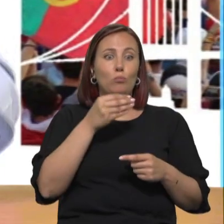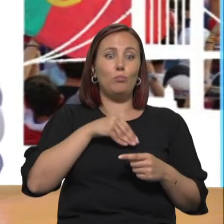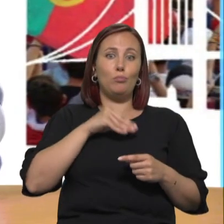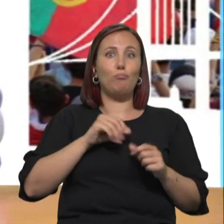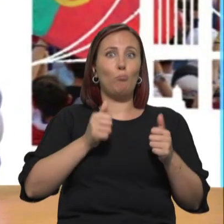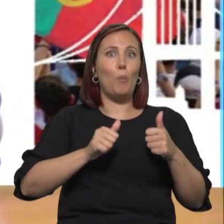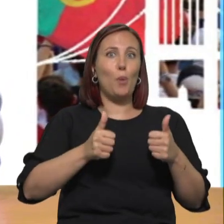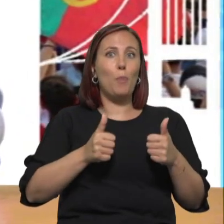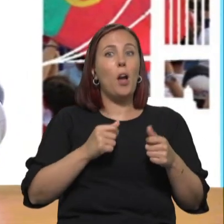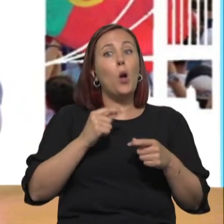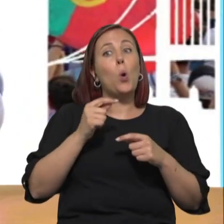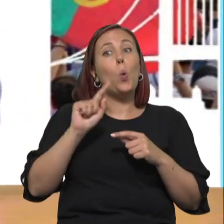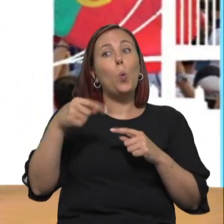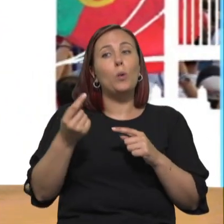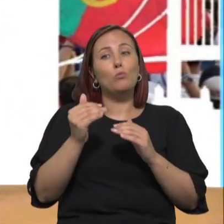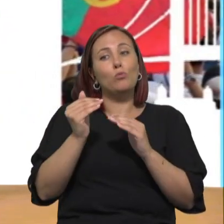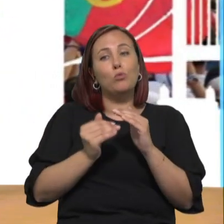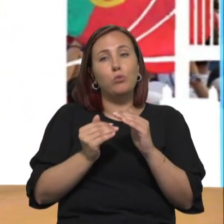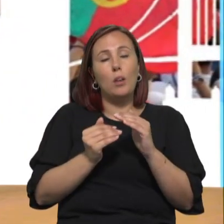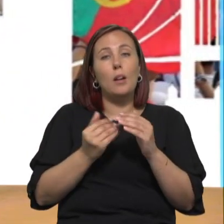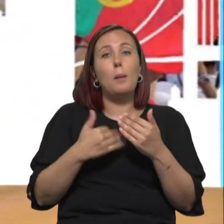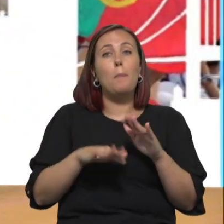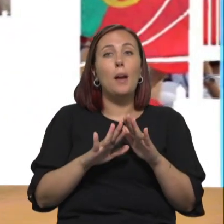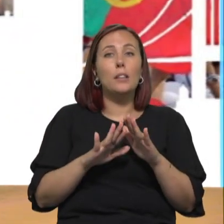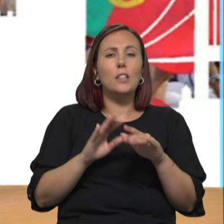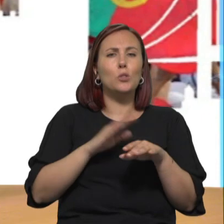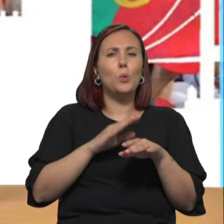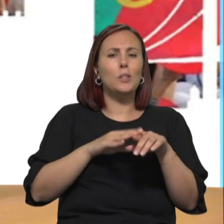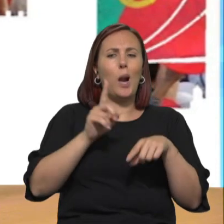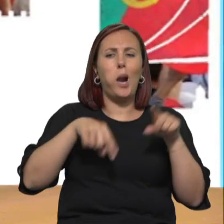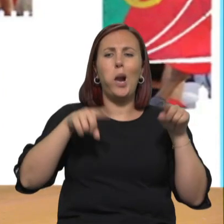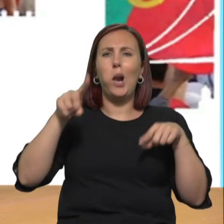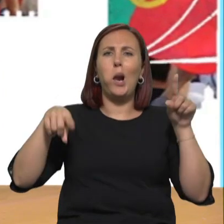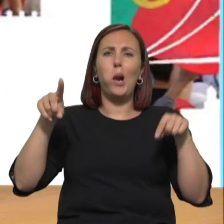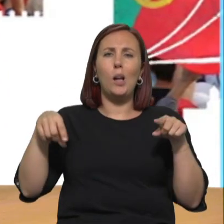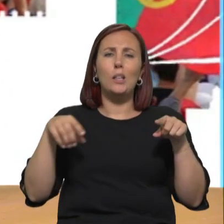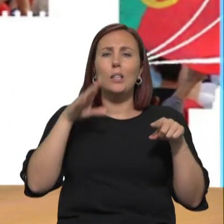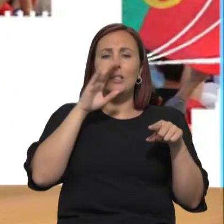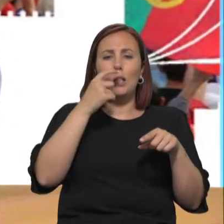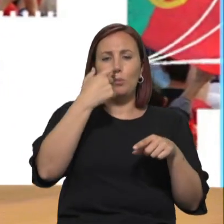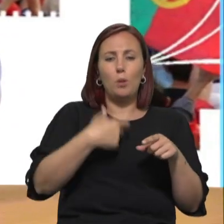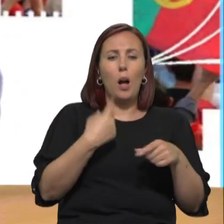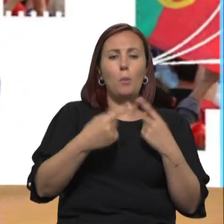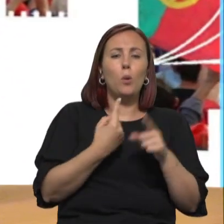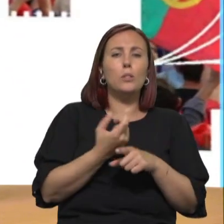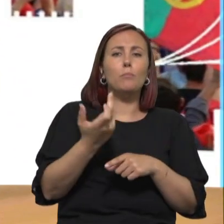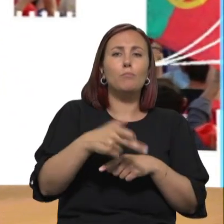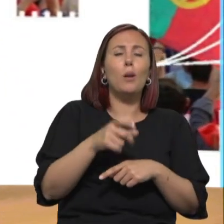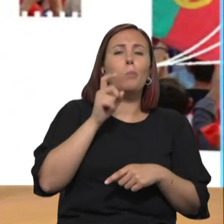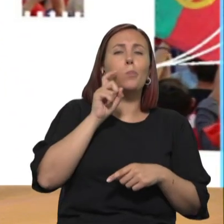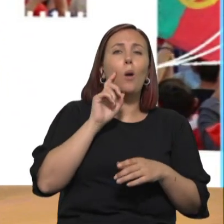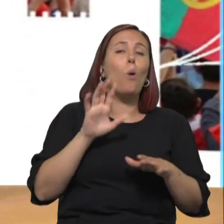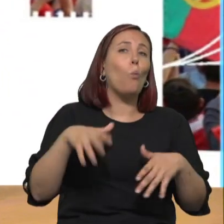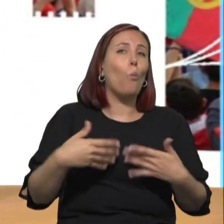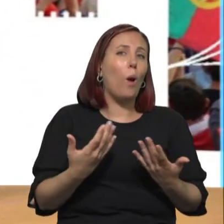gente que ganhará menos bem. A questão é a irregularidade do trabalho. Se acontece alguma coisa ao trabalhador, que proteções, que defesas